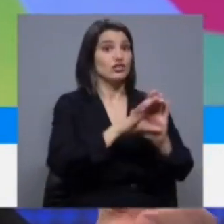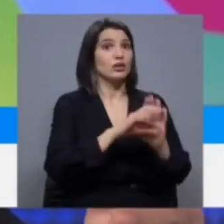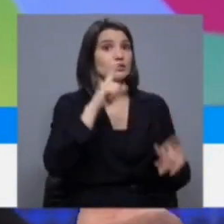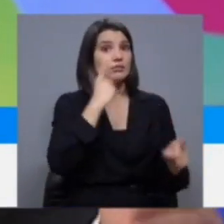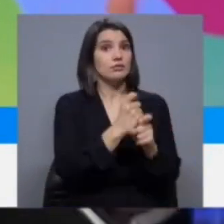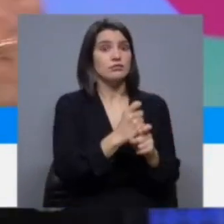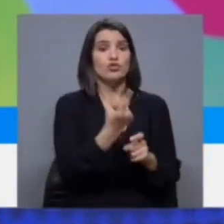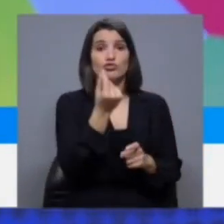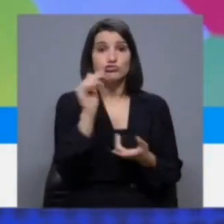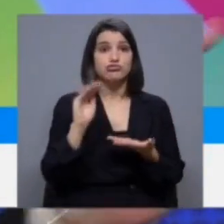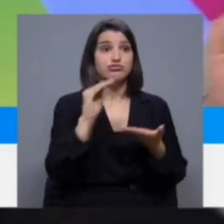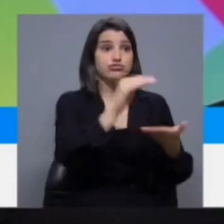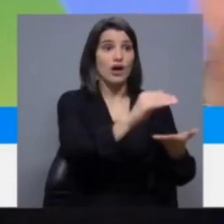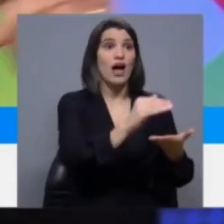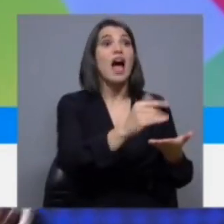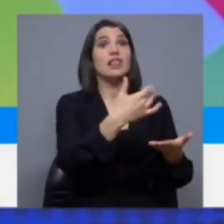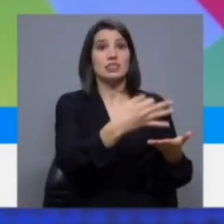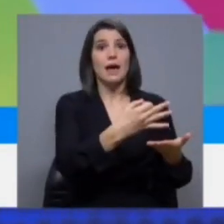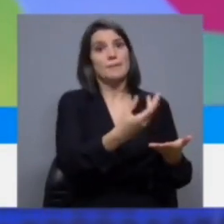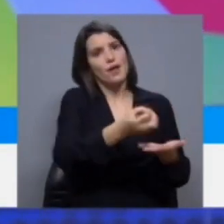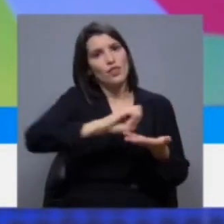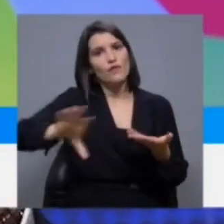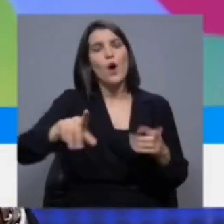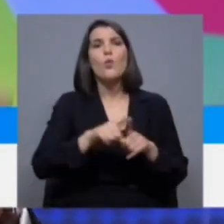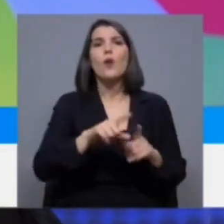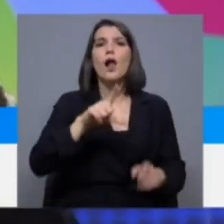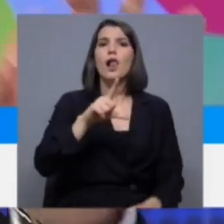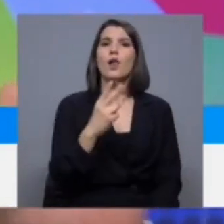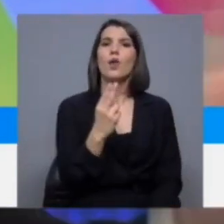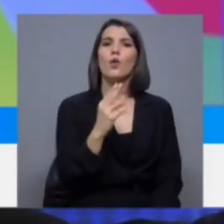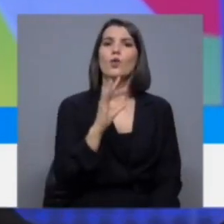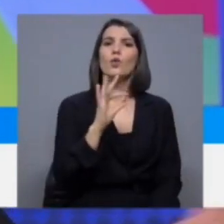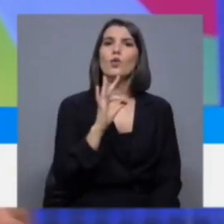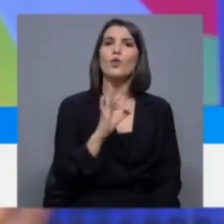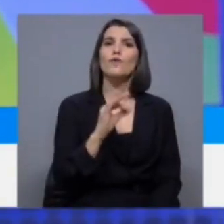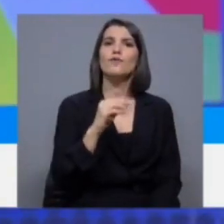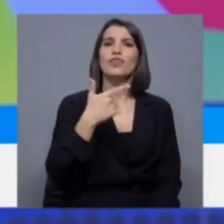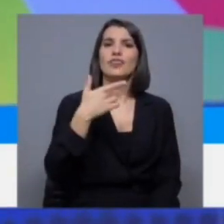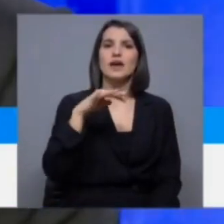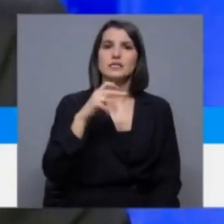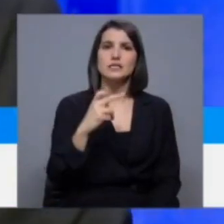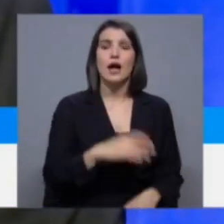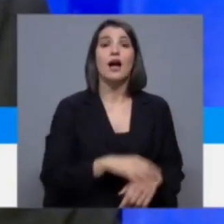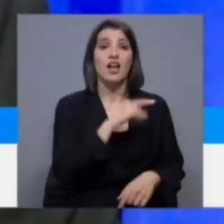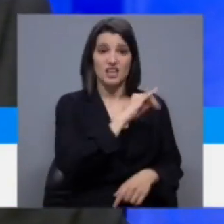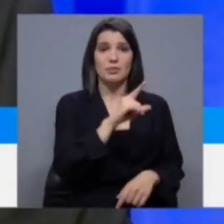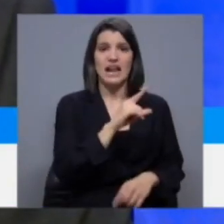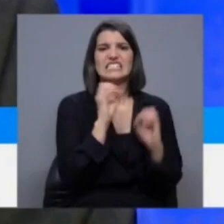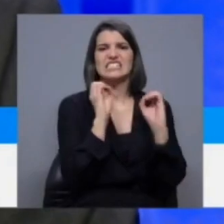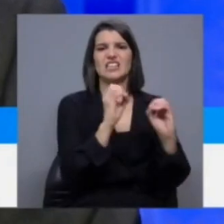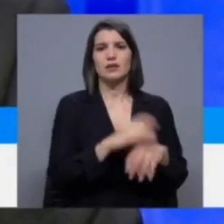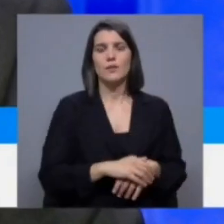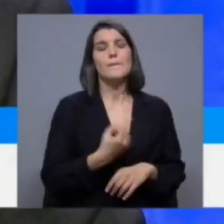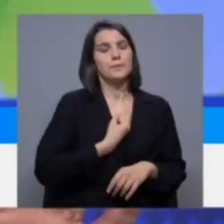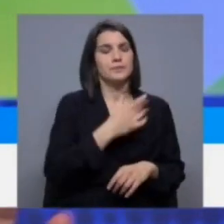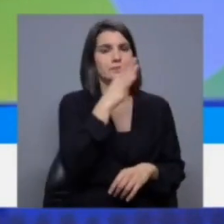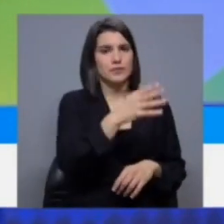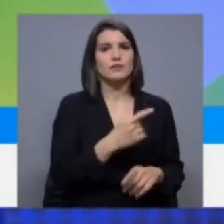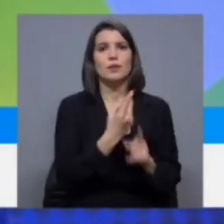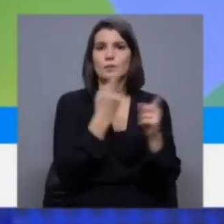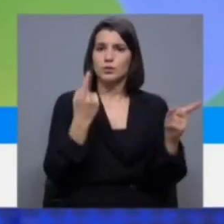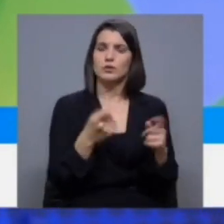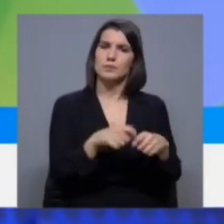exigiu que o montante entrega apos devolvidos colocar alguns essa fez entender legal bola e eu não posso deixar de dizer aqui o seguinte porque